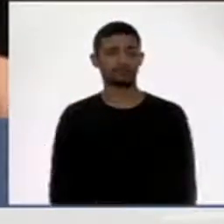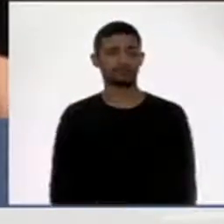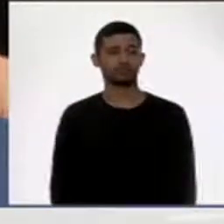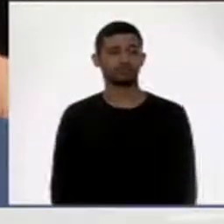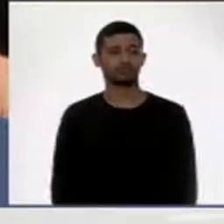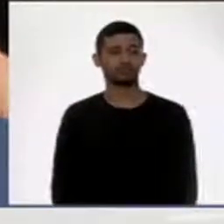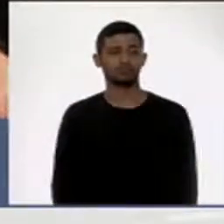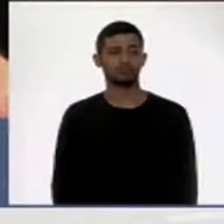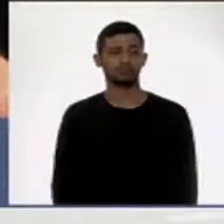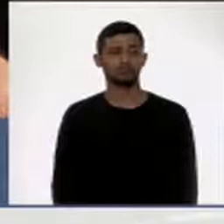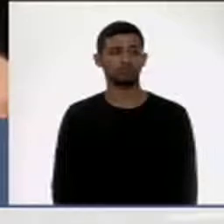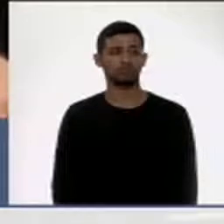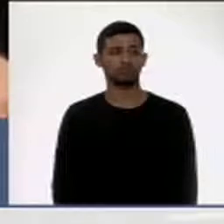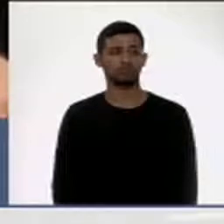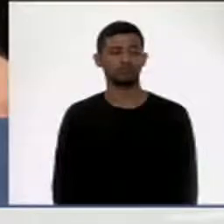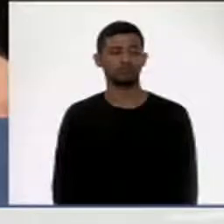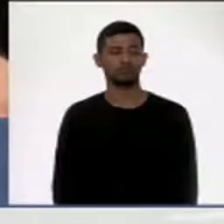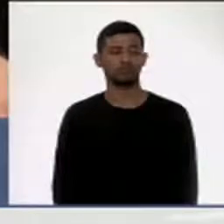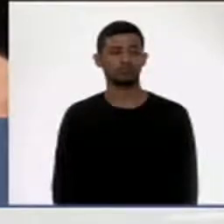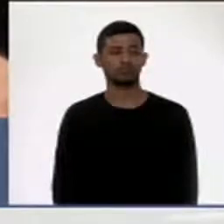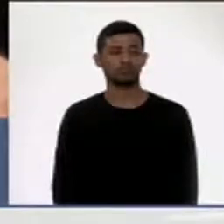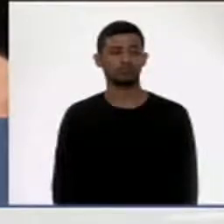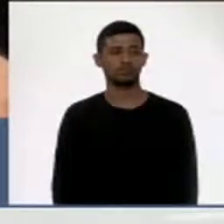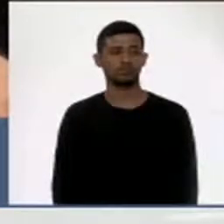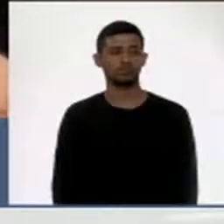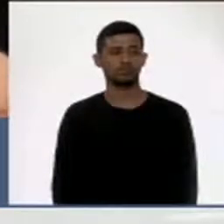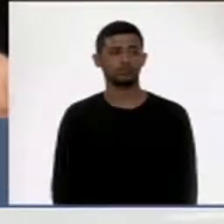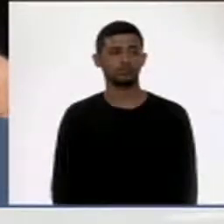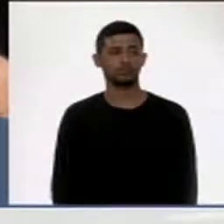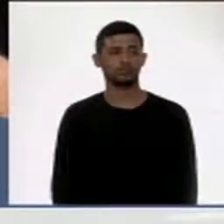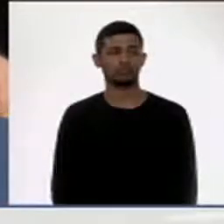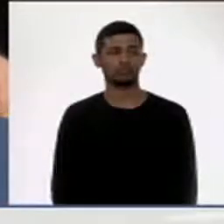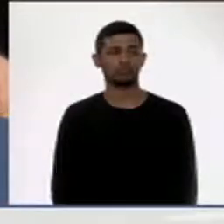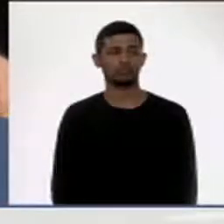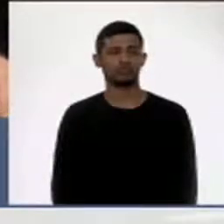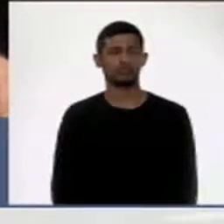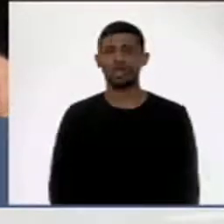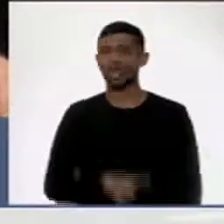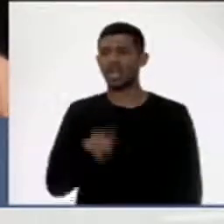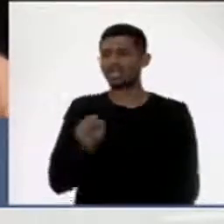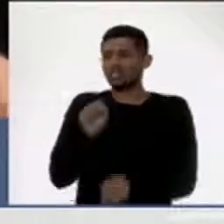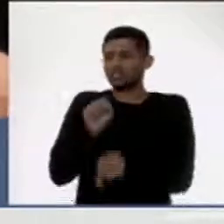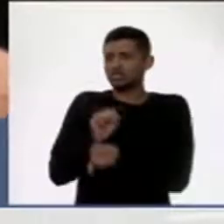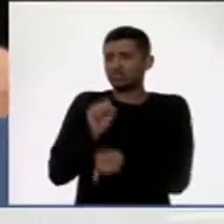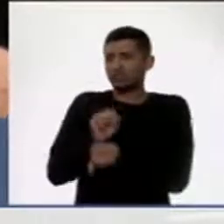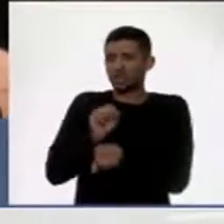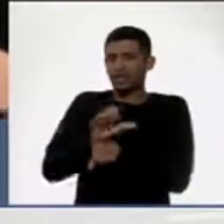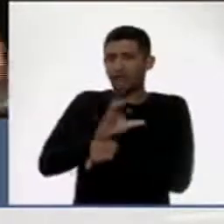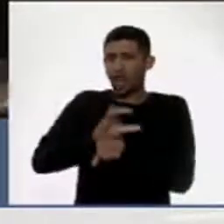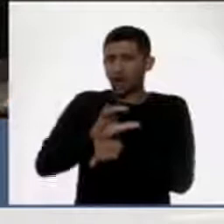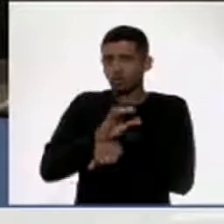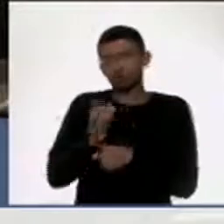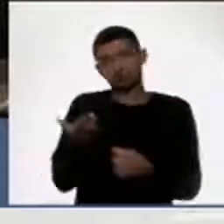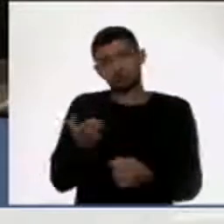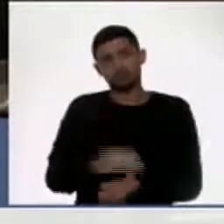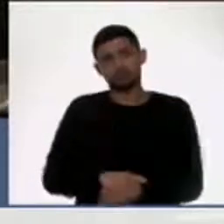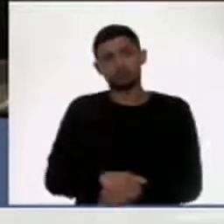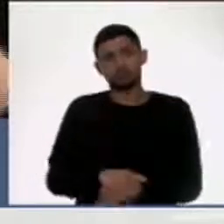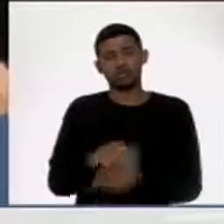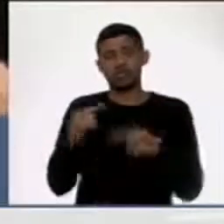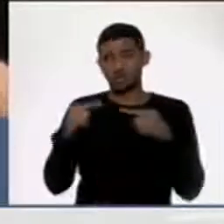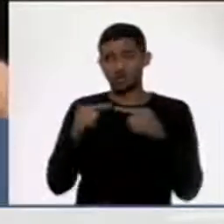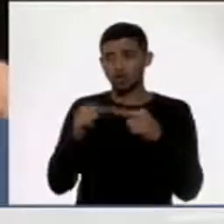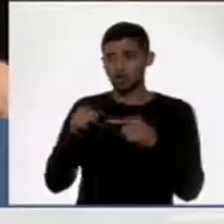não somente a guarda da Constituição, que cabe ao